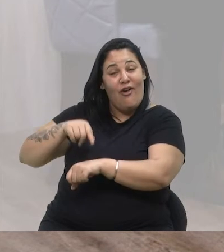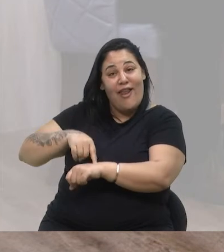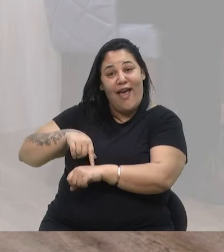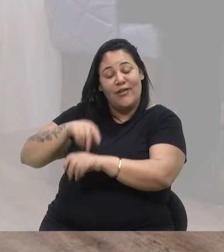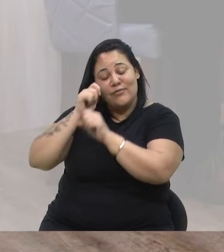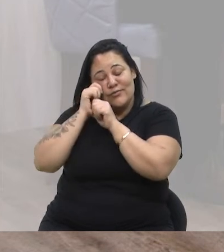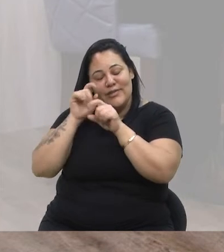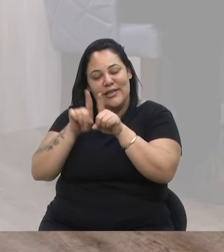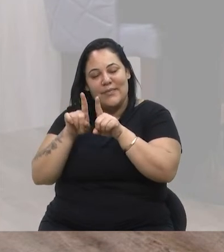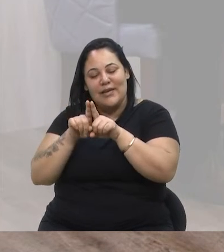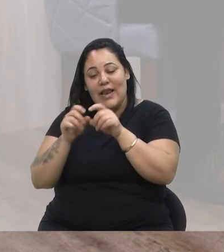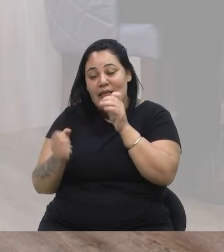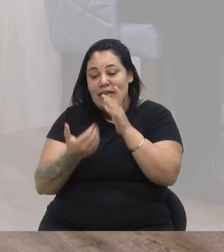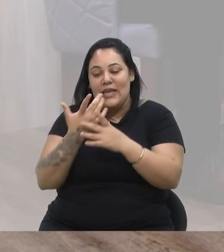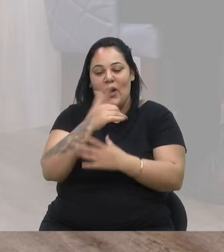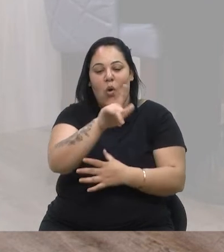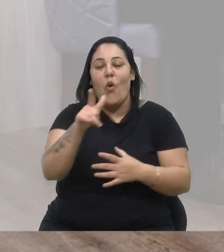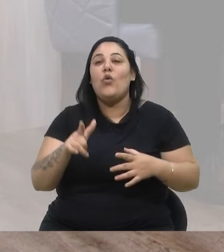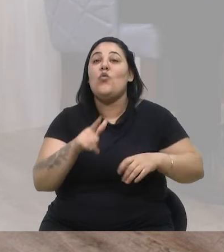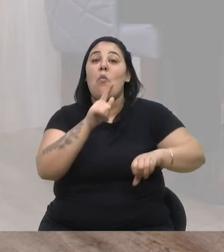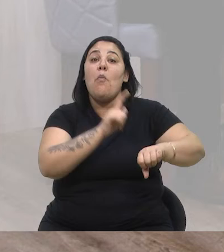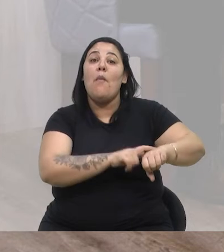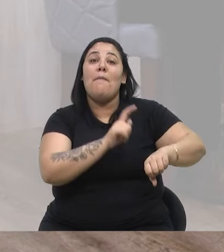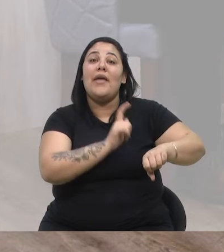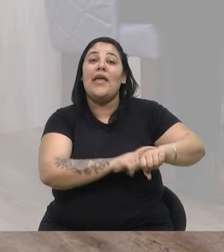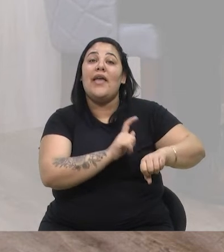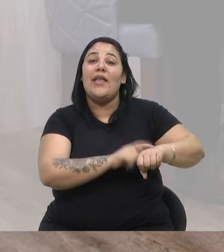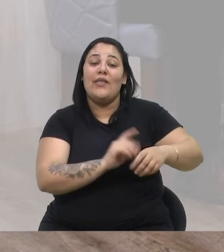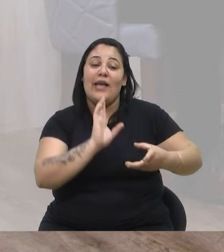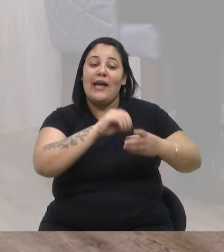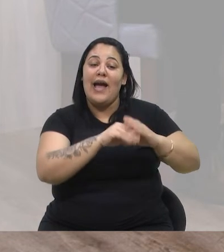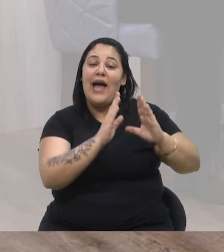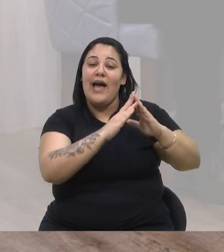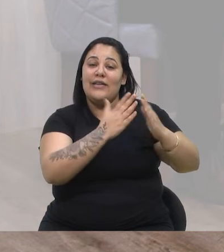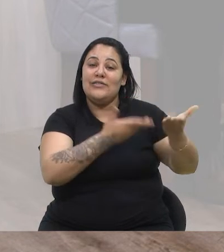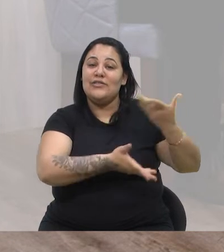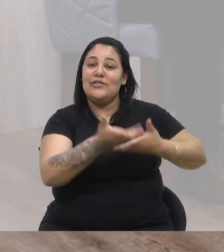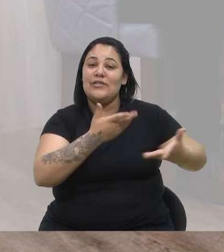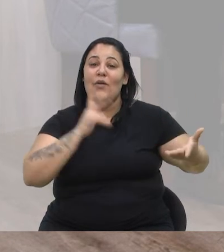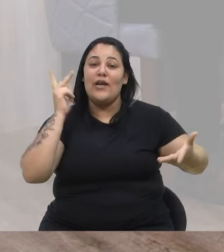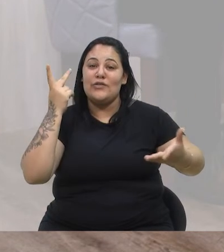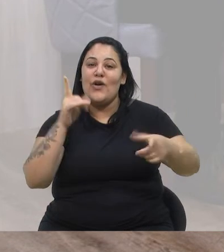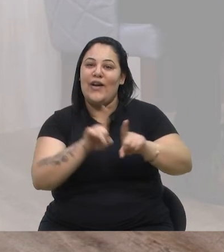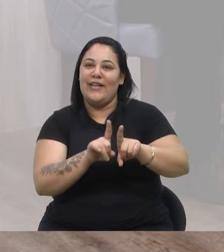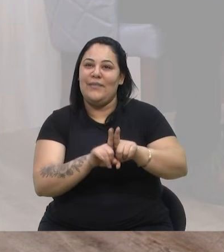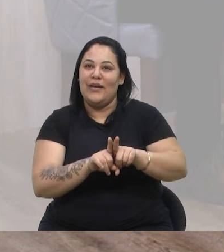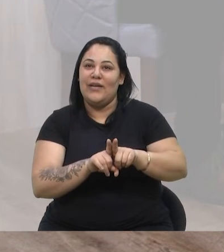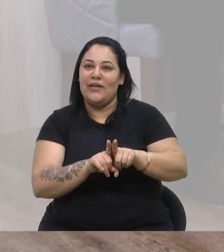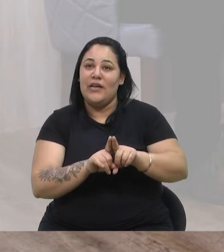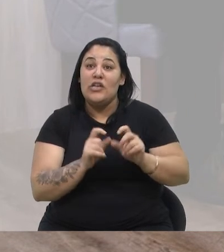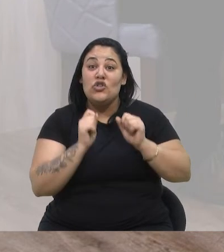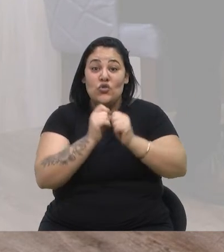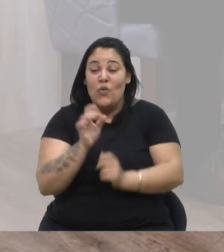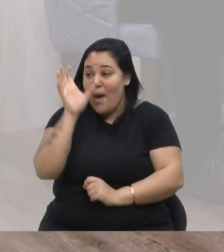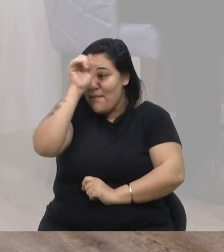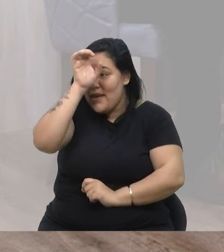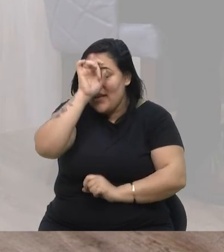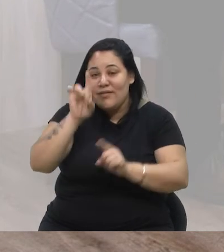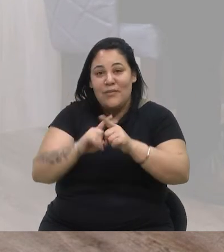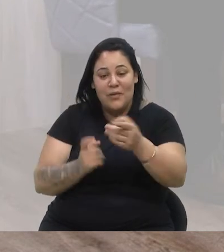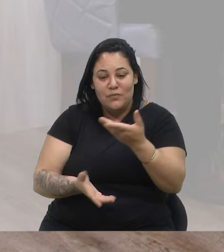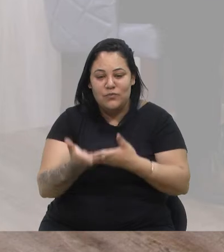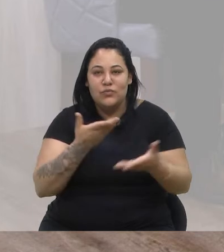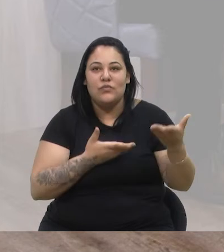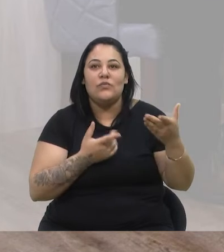amigos e pessoas conhecidas que têm crianças de 3, 4, que estão indo, sei lá, viajar, no trânsito indo para a escola, colocam